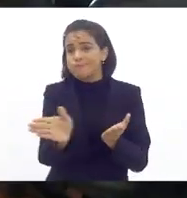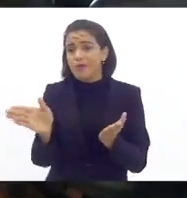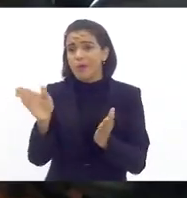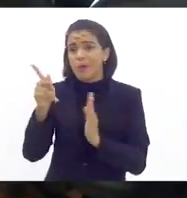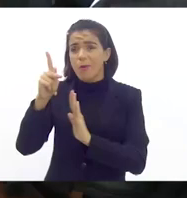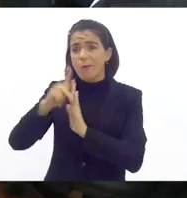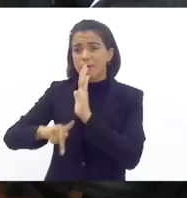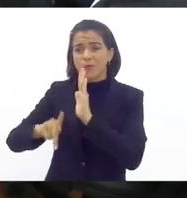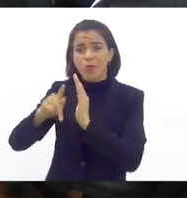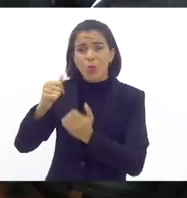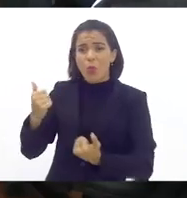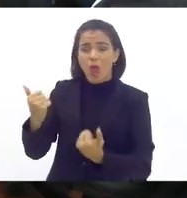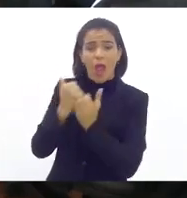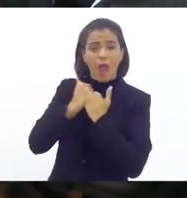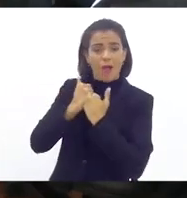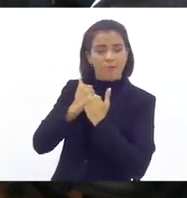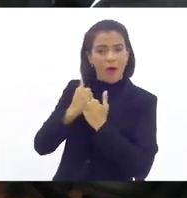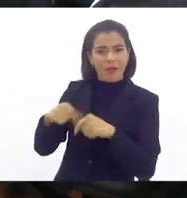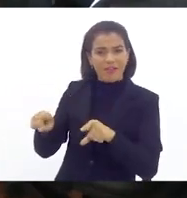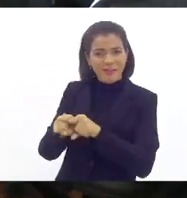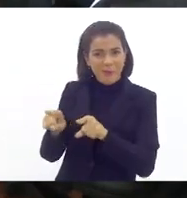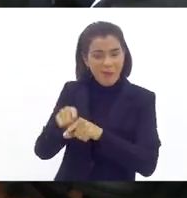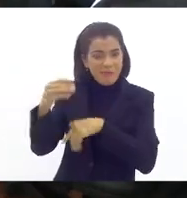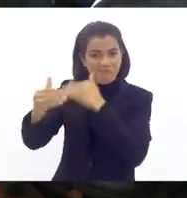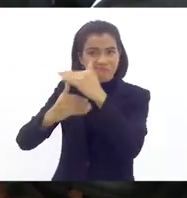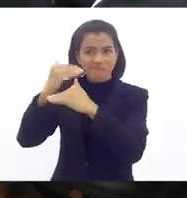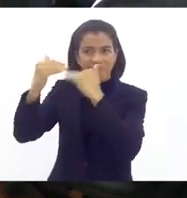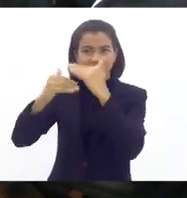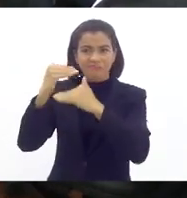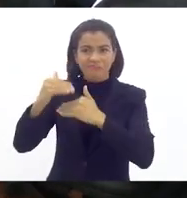nos apoiar, nos acolher, nem deixar a coisa avançar.